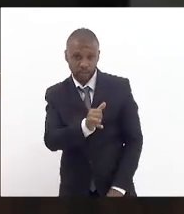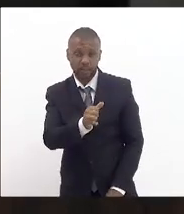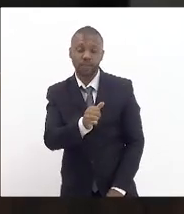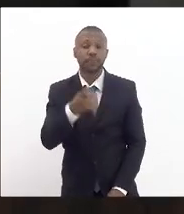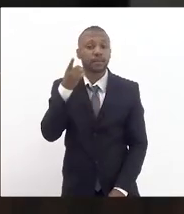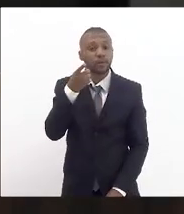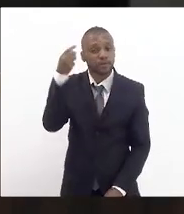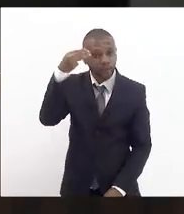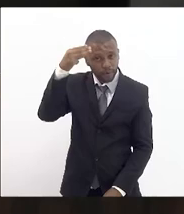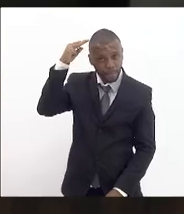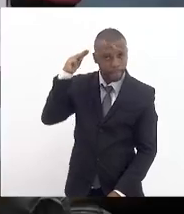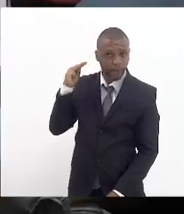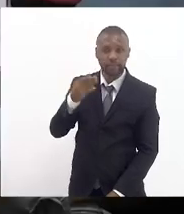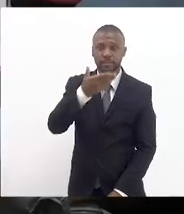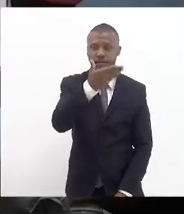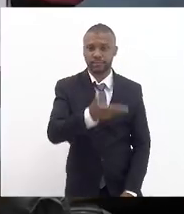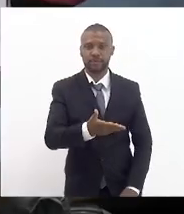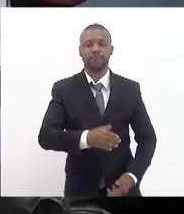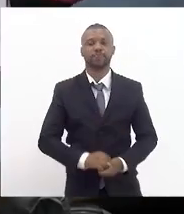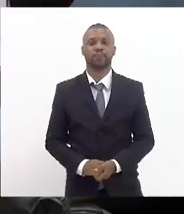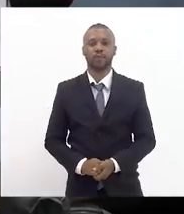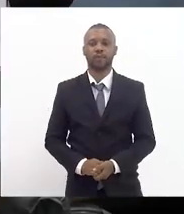Márcio Pacheco.